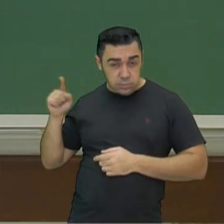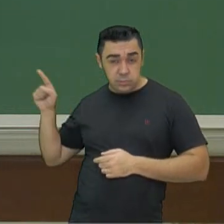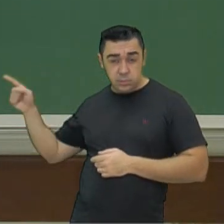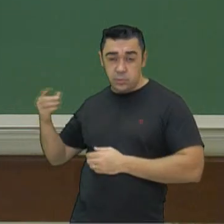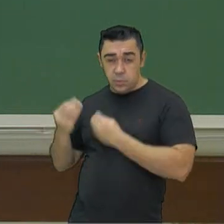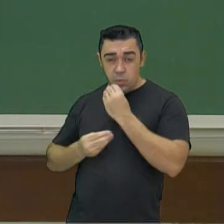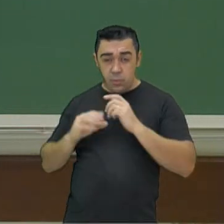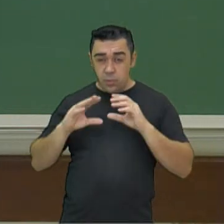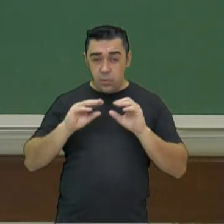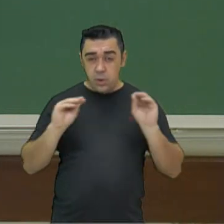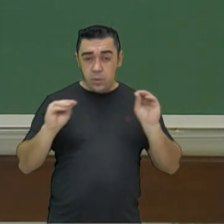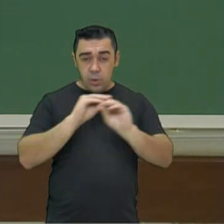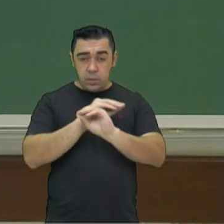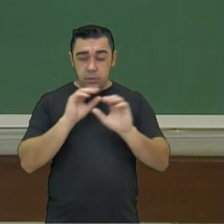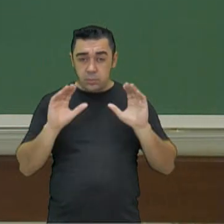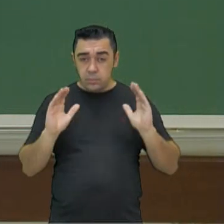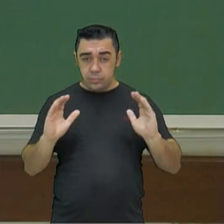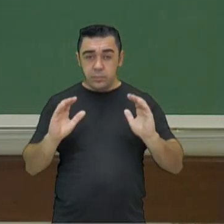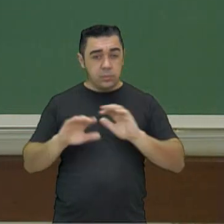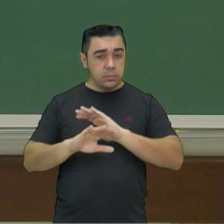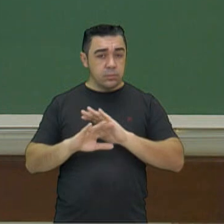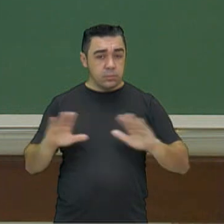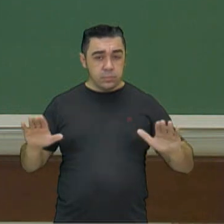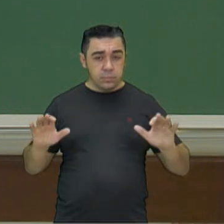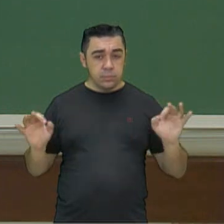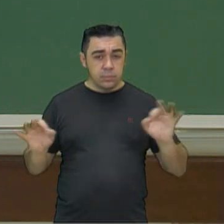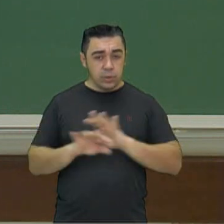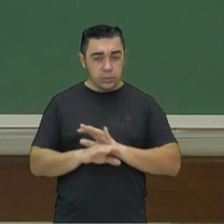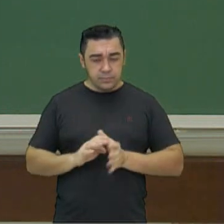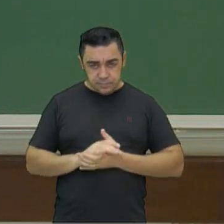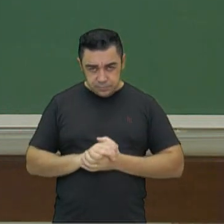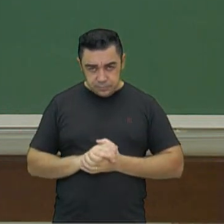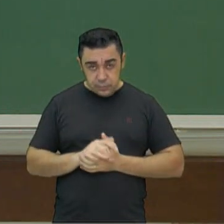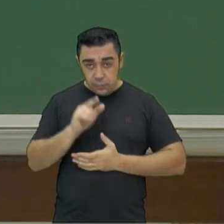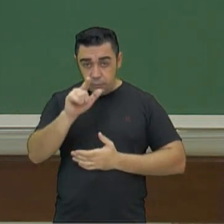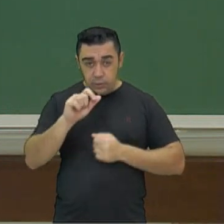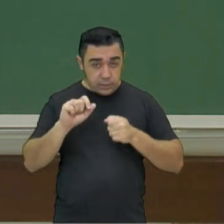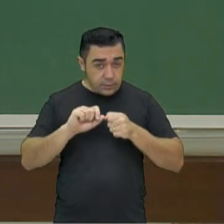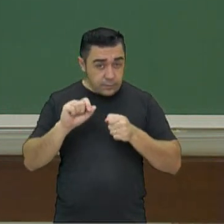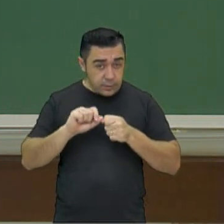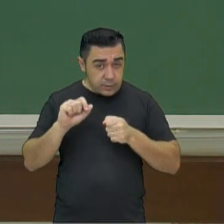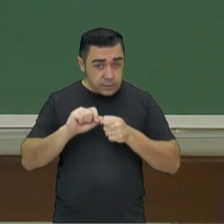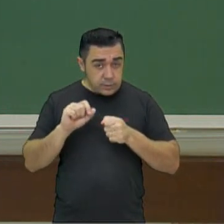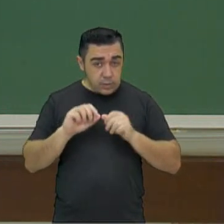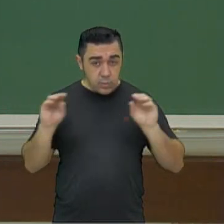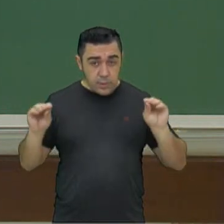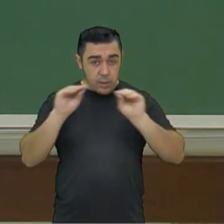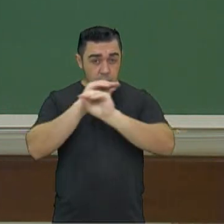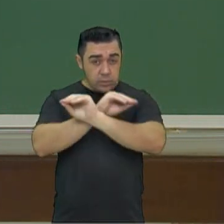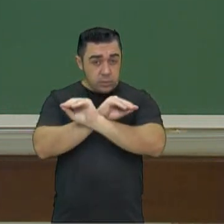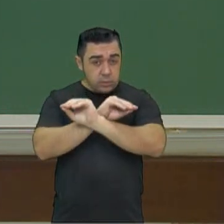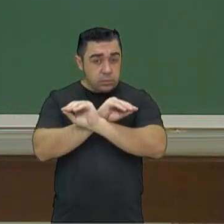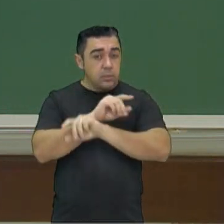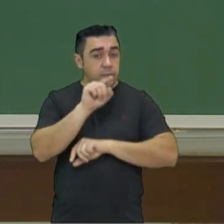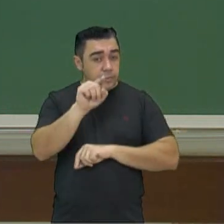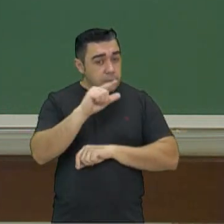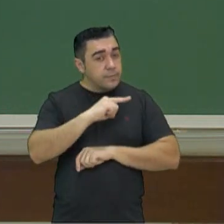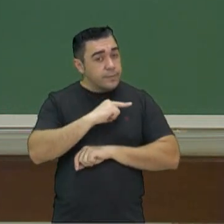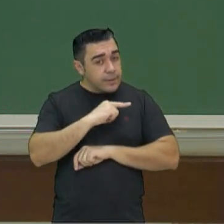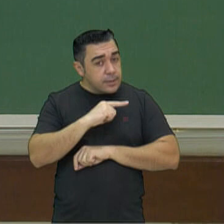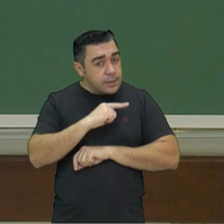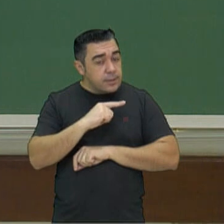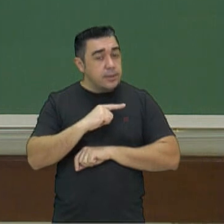escrita dessa equação da elipse. Gente, se você está escrevendo uma equação, vai aparecer na sua